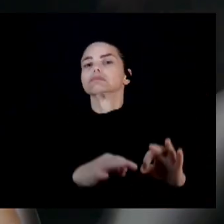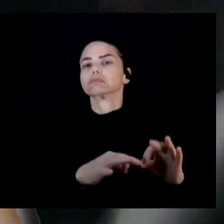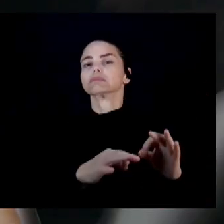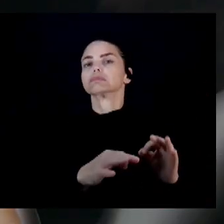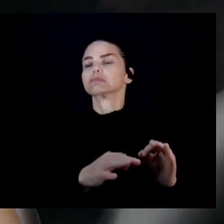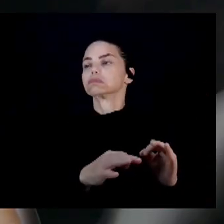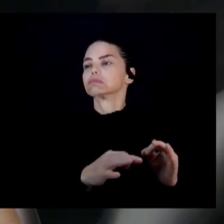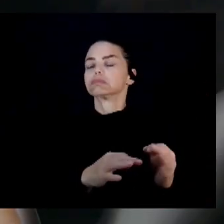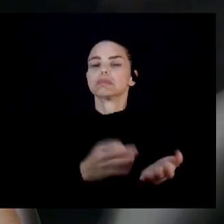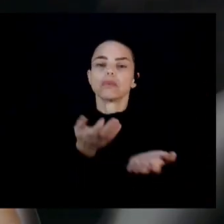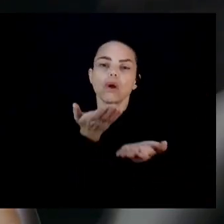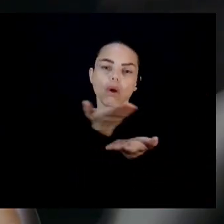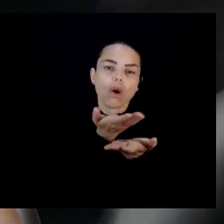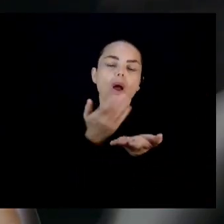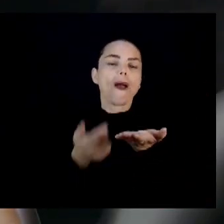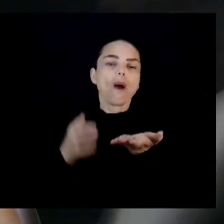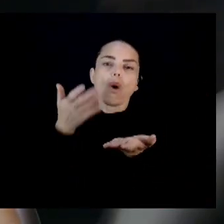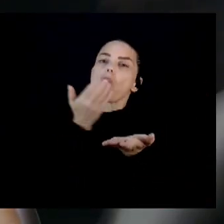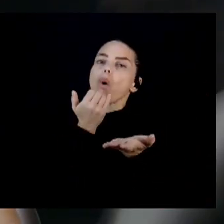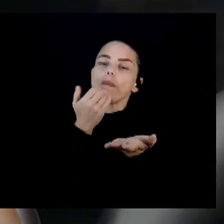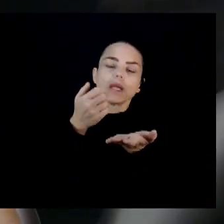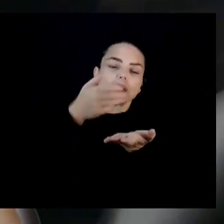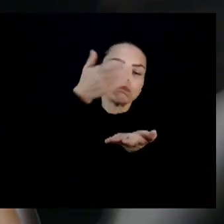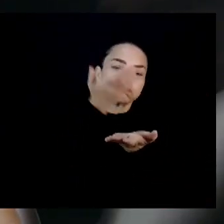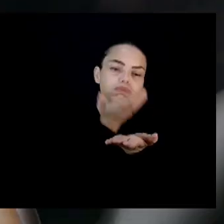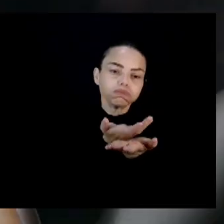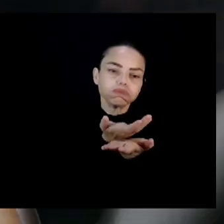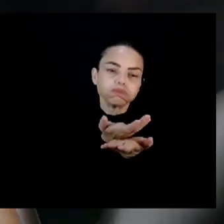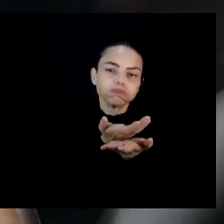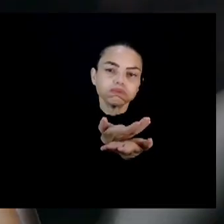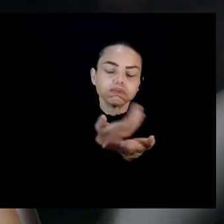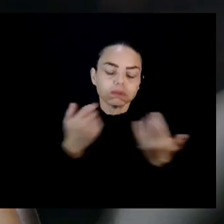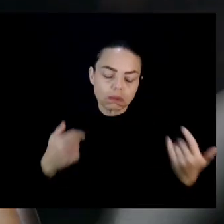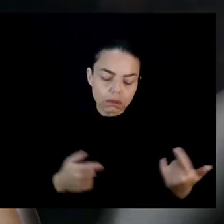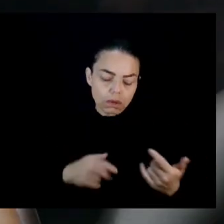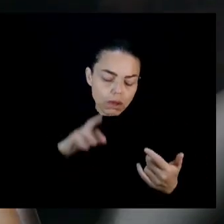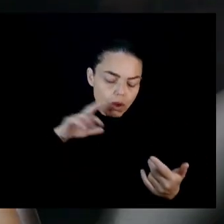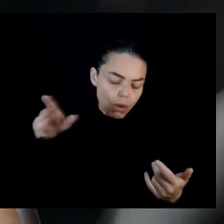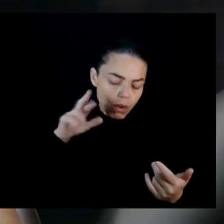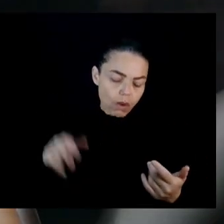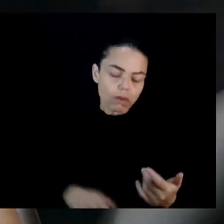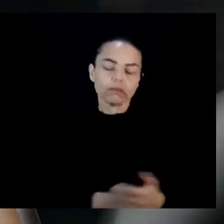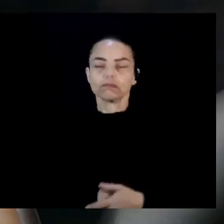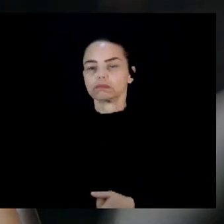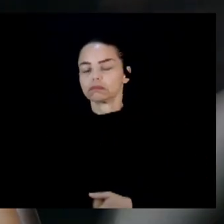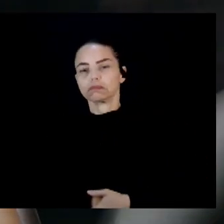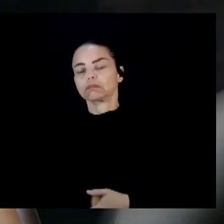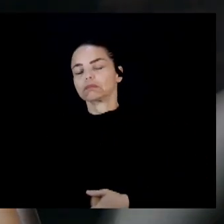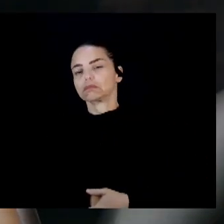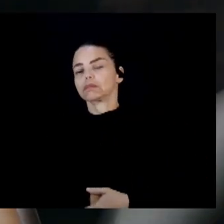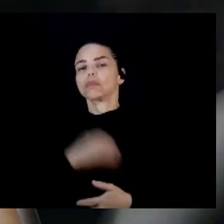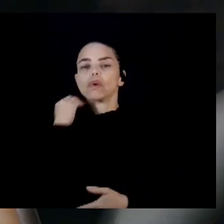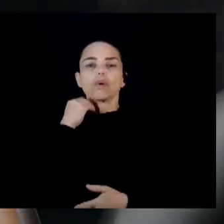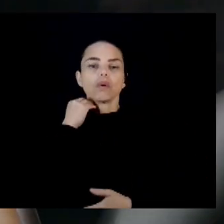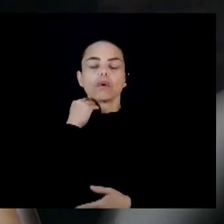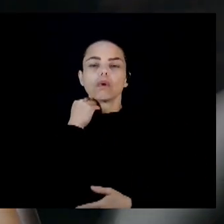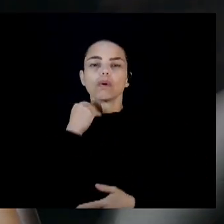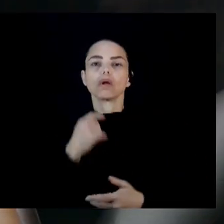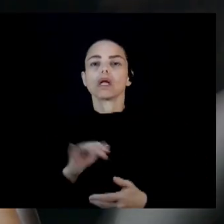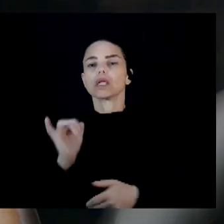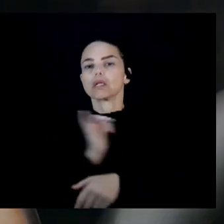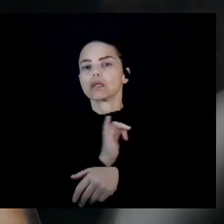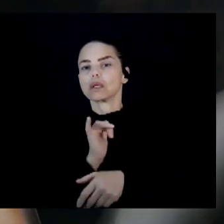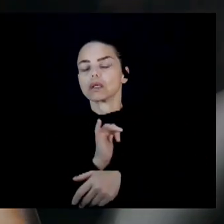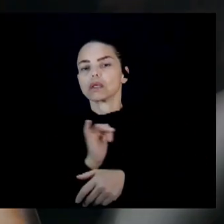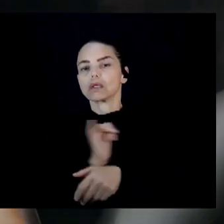ela come. Com certeza, ela tem recursos hormonais diferenciados que a maioria das pessoas não tem. Com certeza, elas